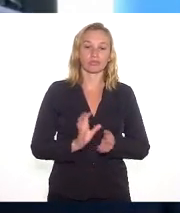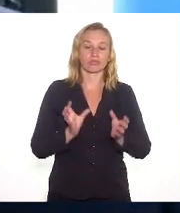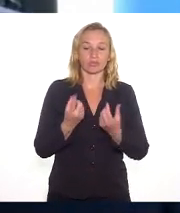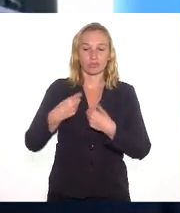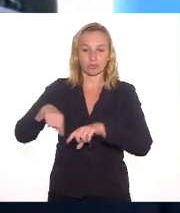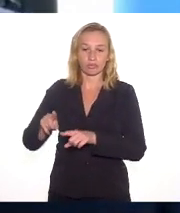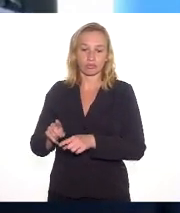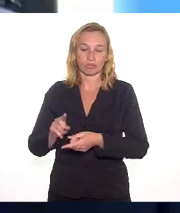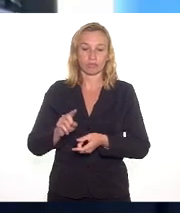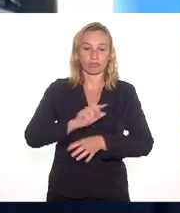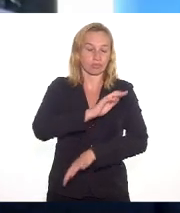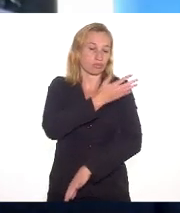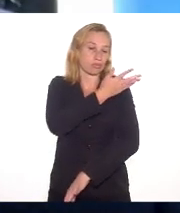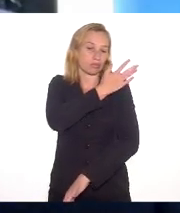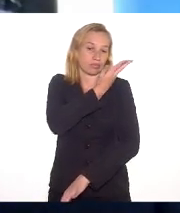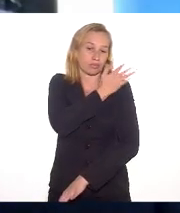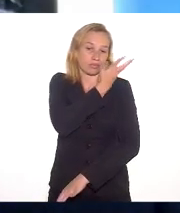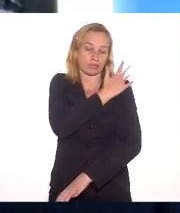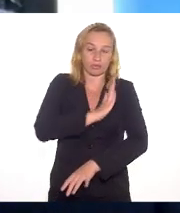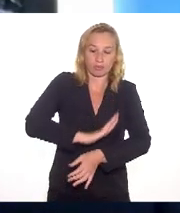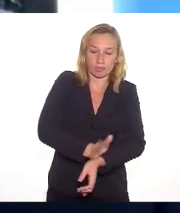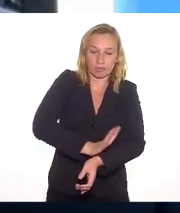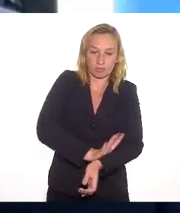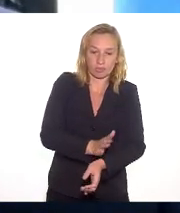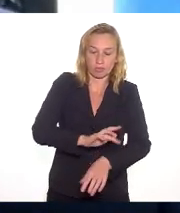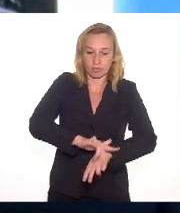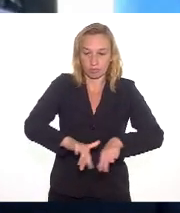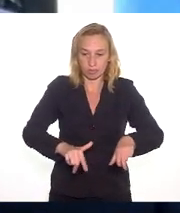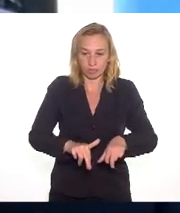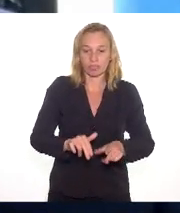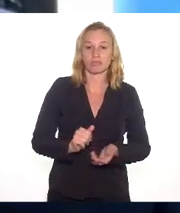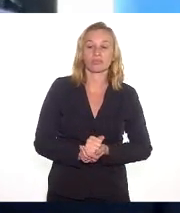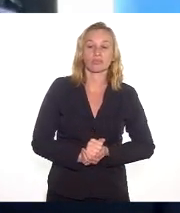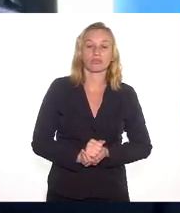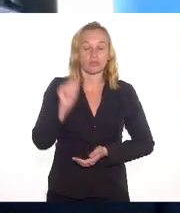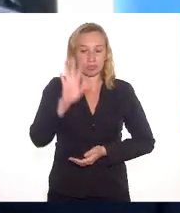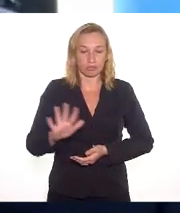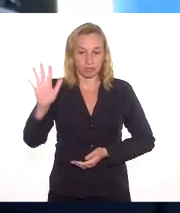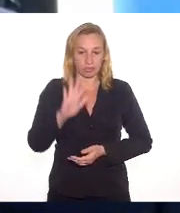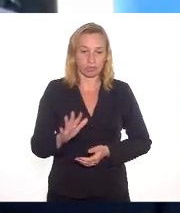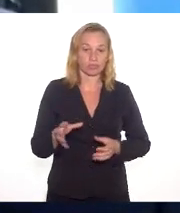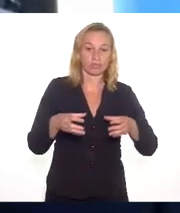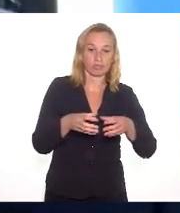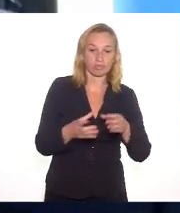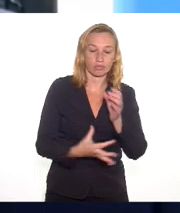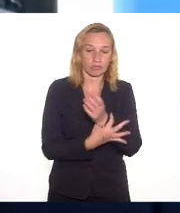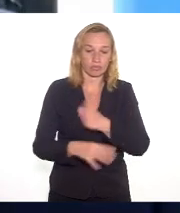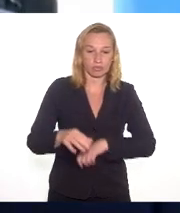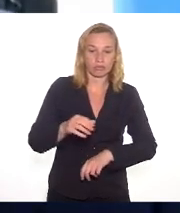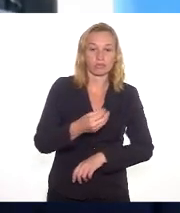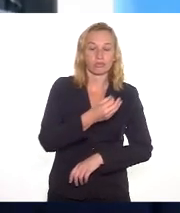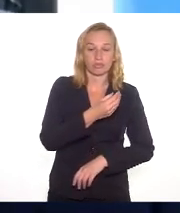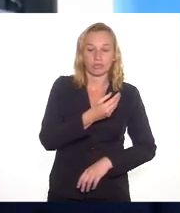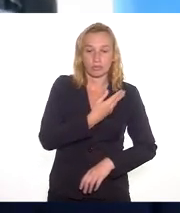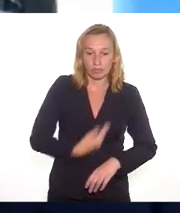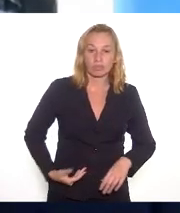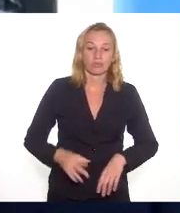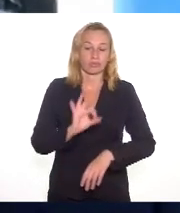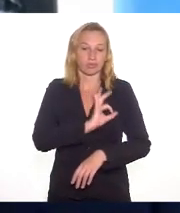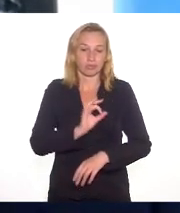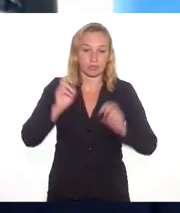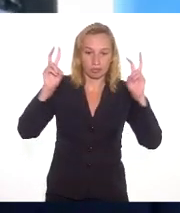às Discriminações e Preconceitos de Raça, Cor, Etnia, Religião, Procedência Nacional, de Segurança Pública e Assuntos de Polícia, de Educação,